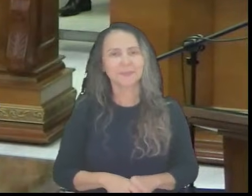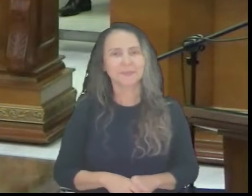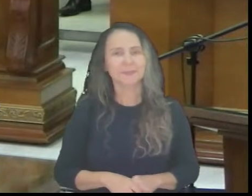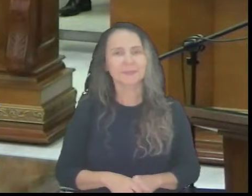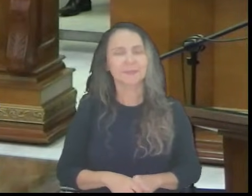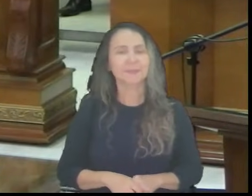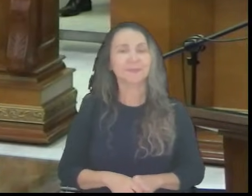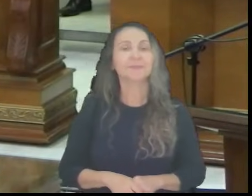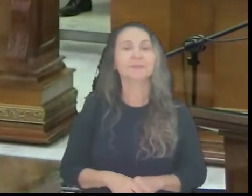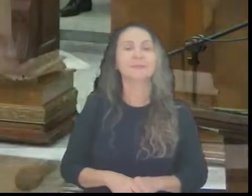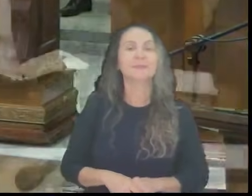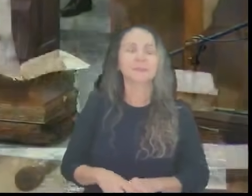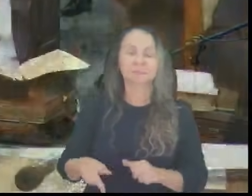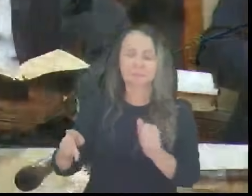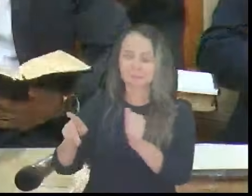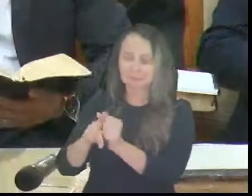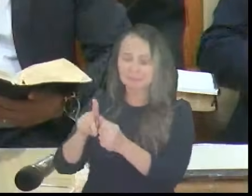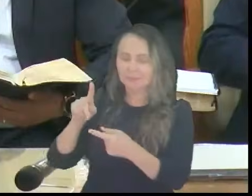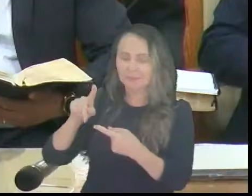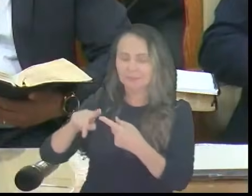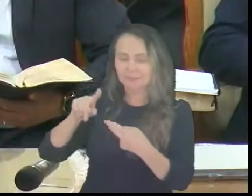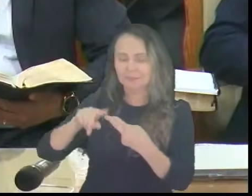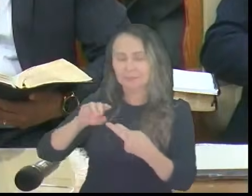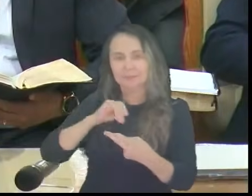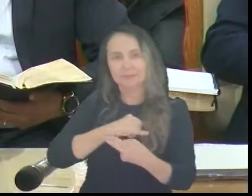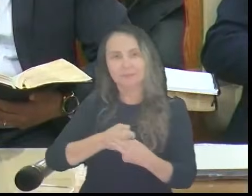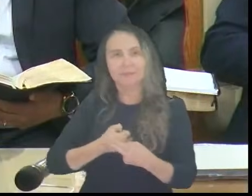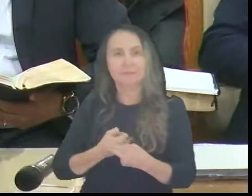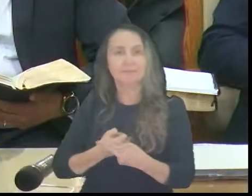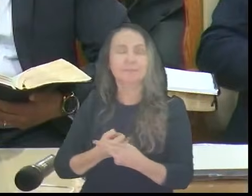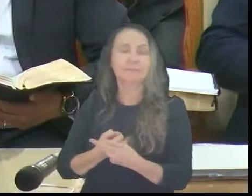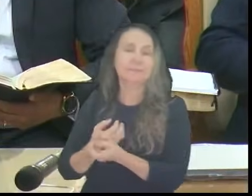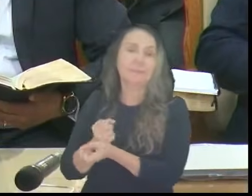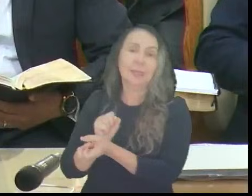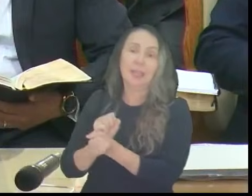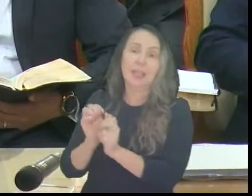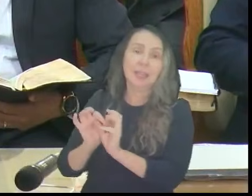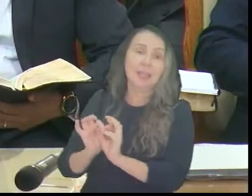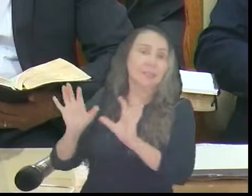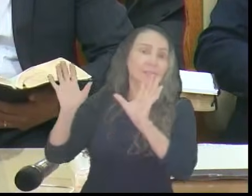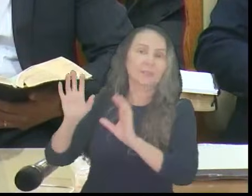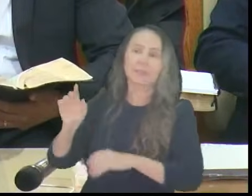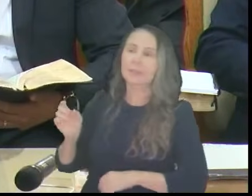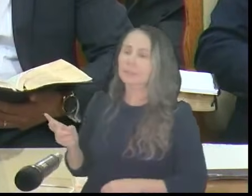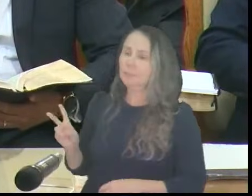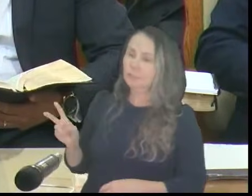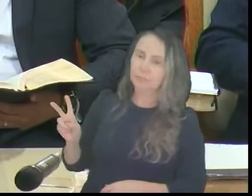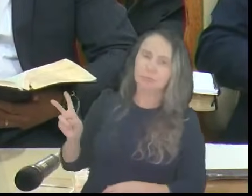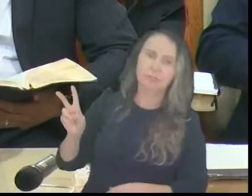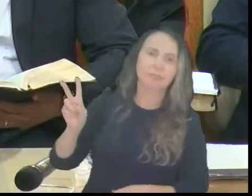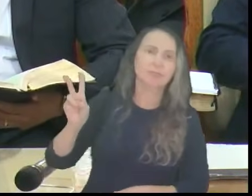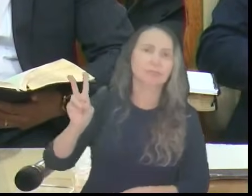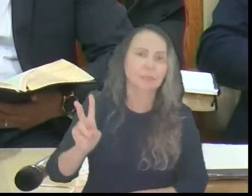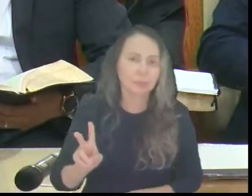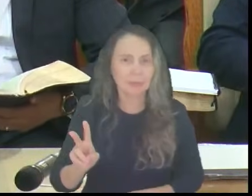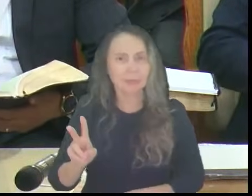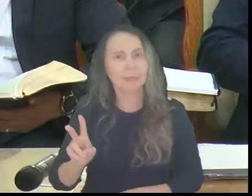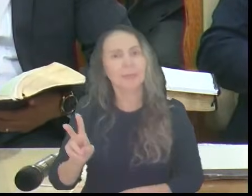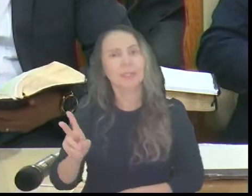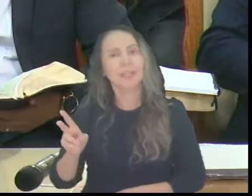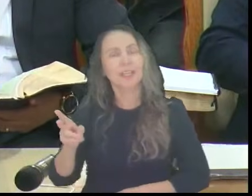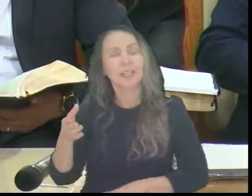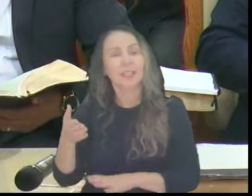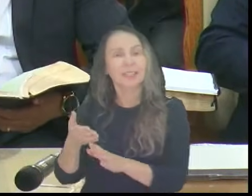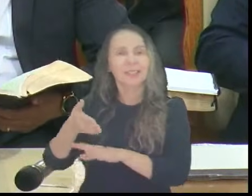Solto eles, foram para os seus. Foram para onde? Para a igreja. Foram para onde? Para a igreja.